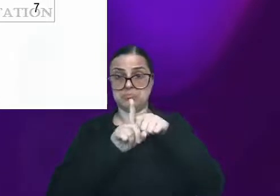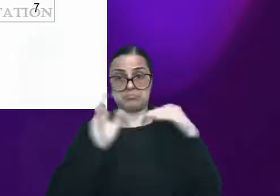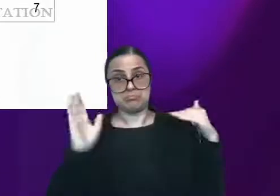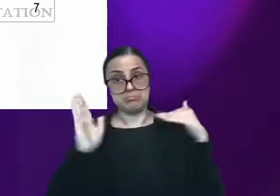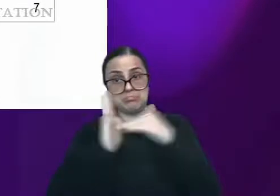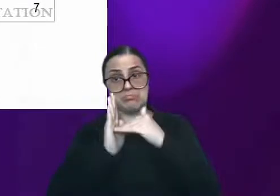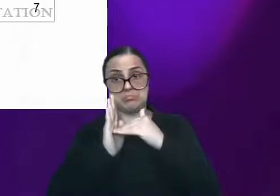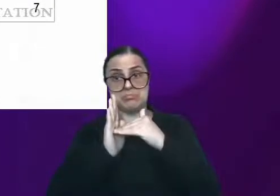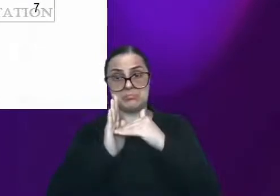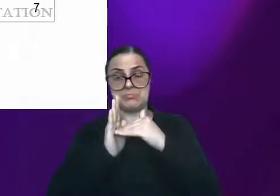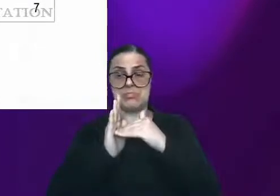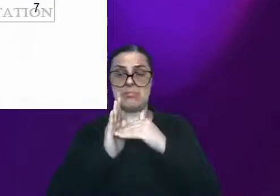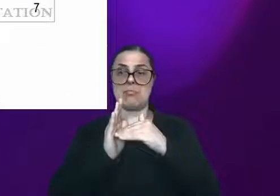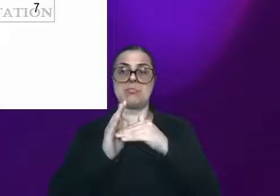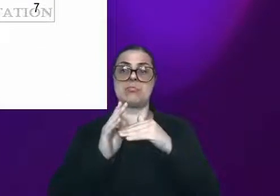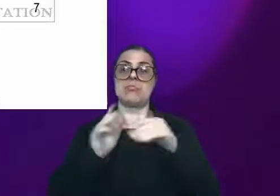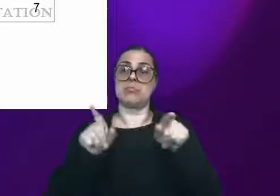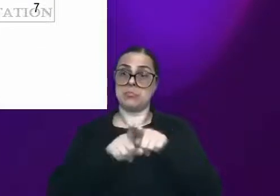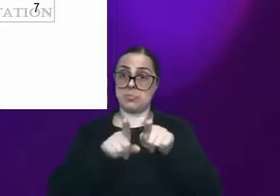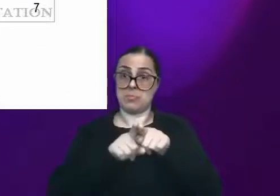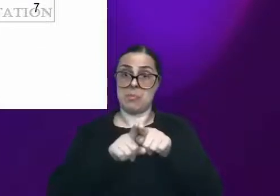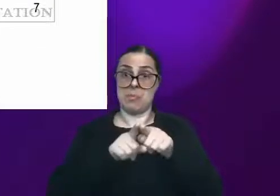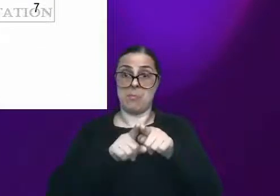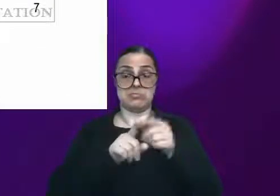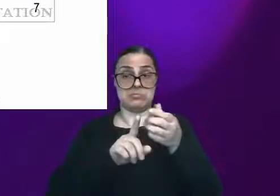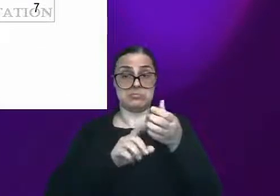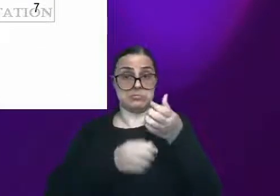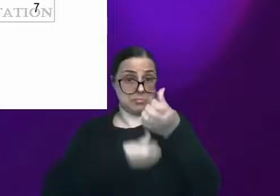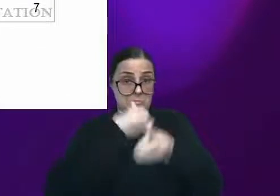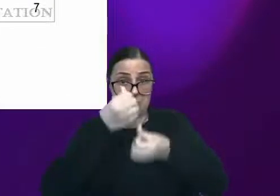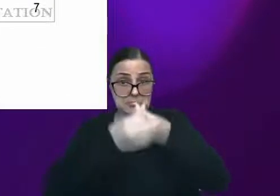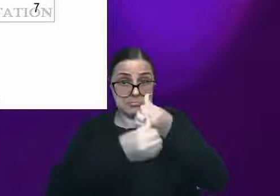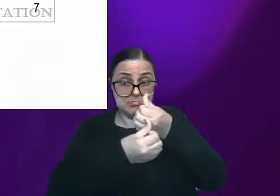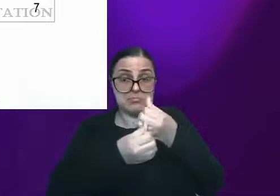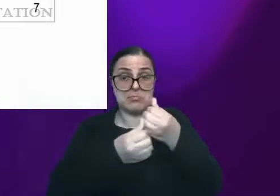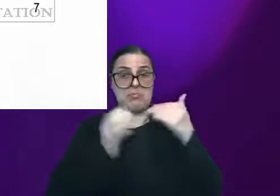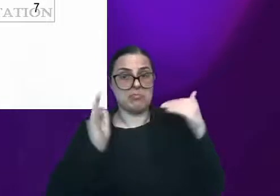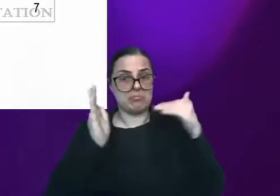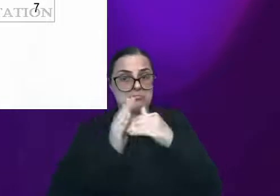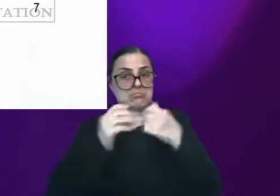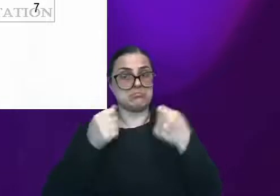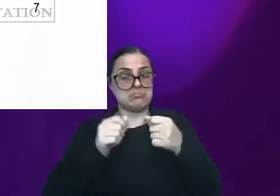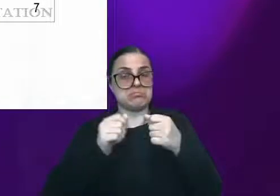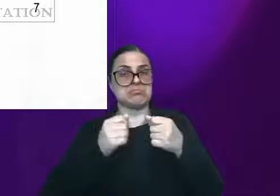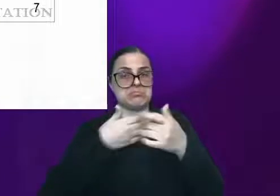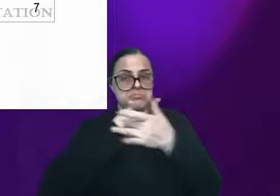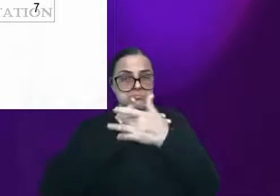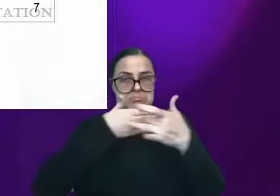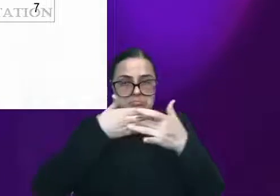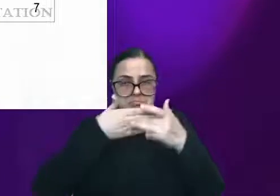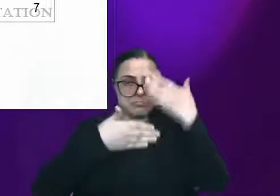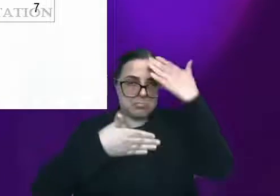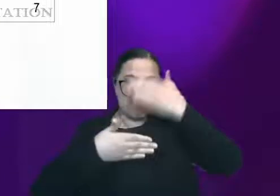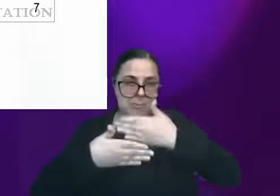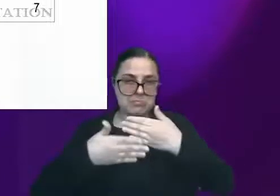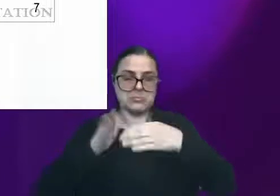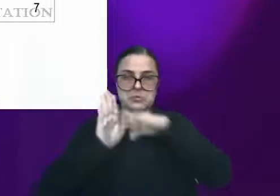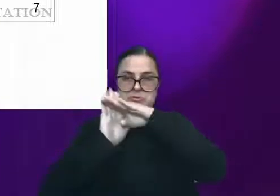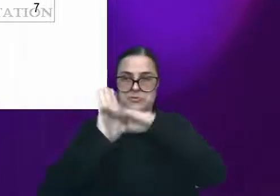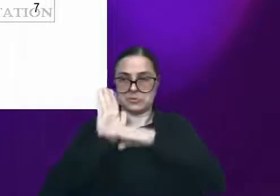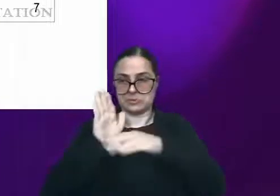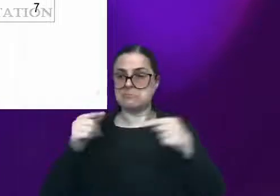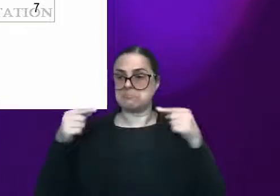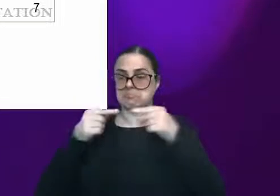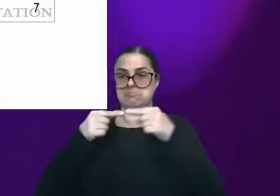em 6 meses, a gente tem que ter algum exame numa situação dentro do critério. E aqui, comprovando, então, no resultado,